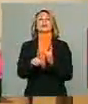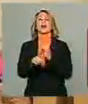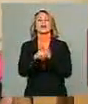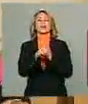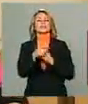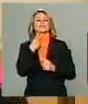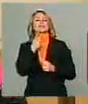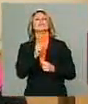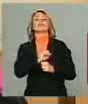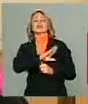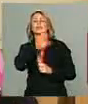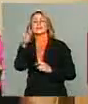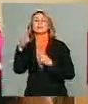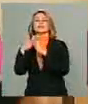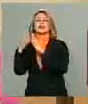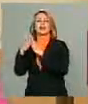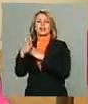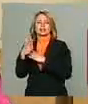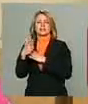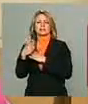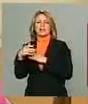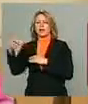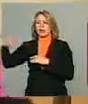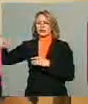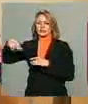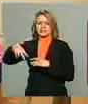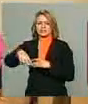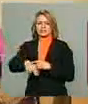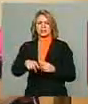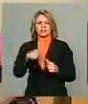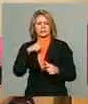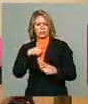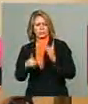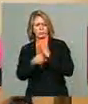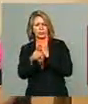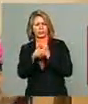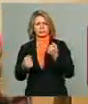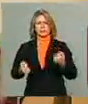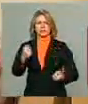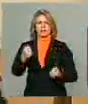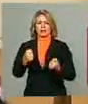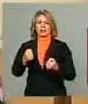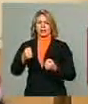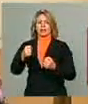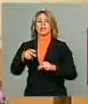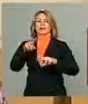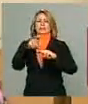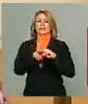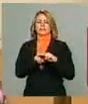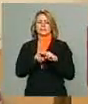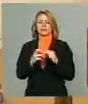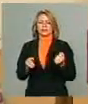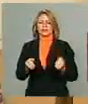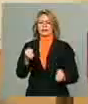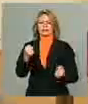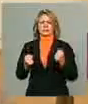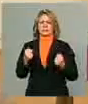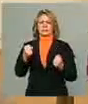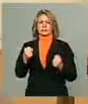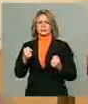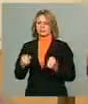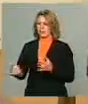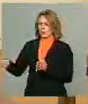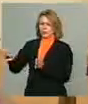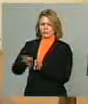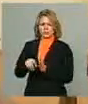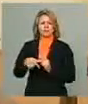para ir pra tua casa aí eu disse tá o carro dela e ela sentada na na direção eu entrei